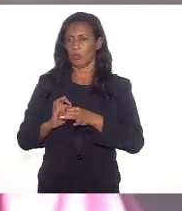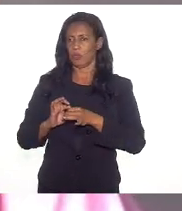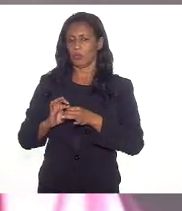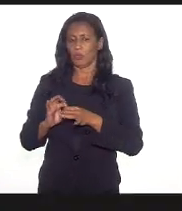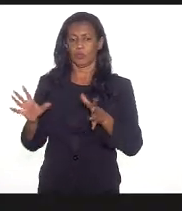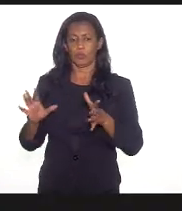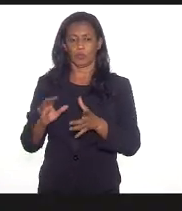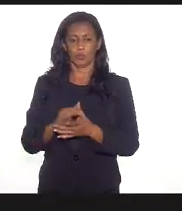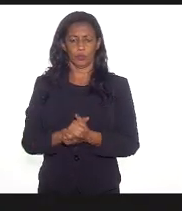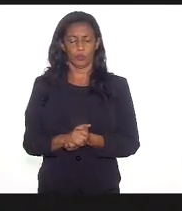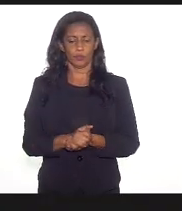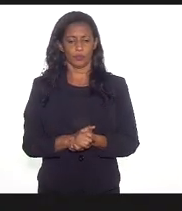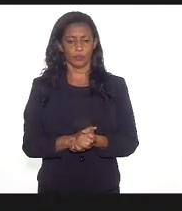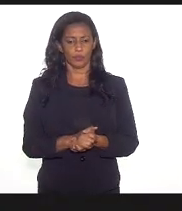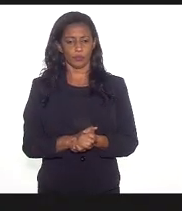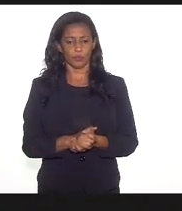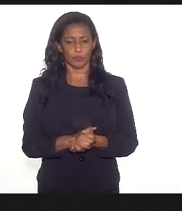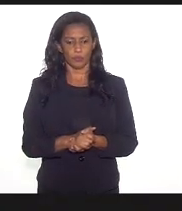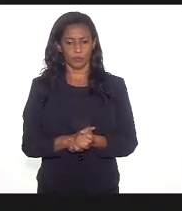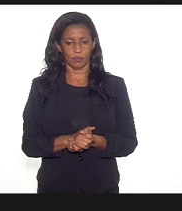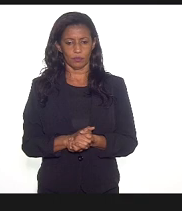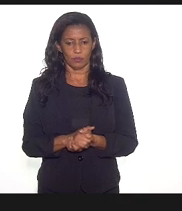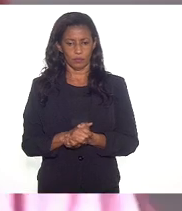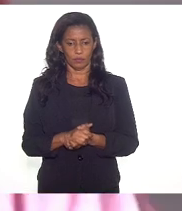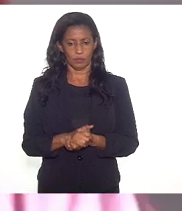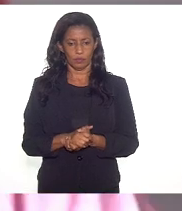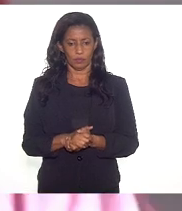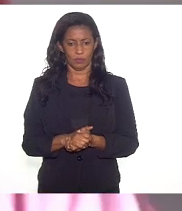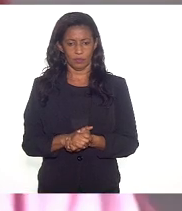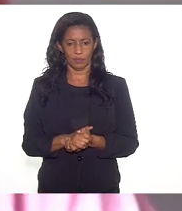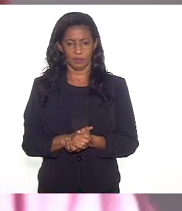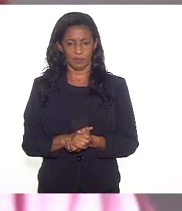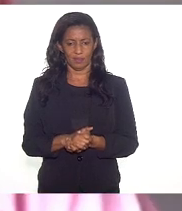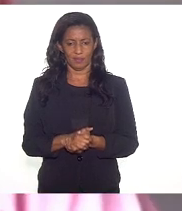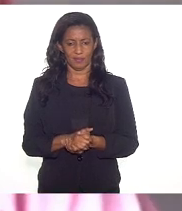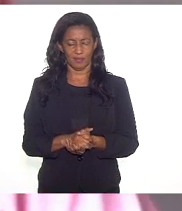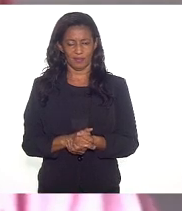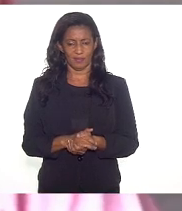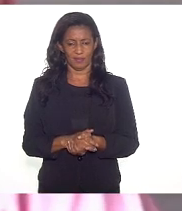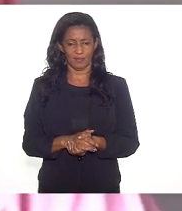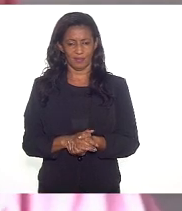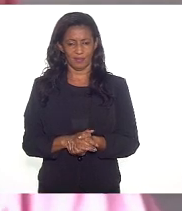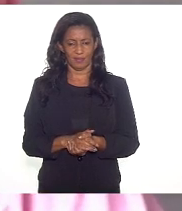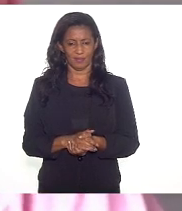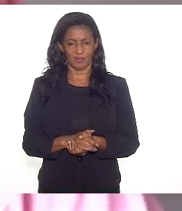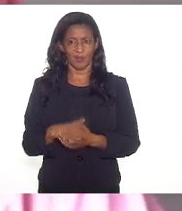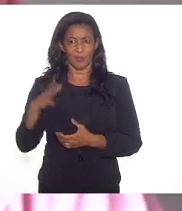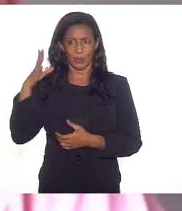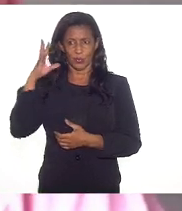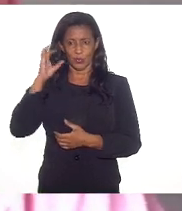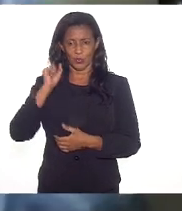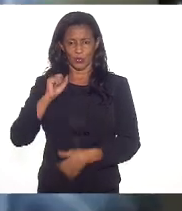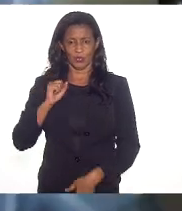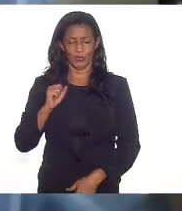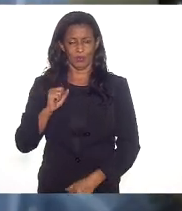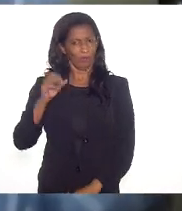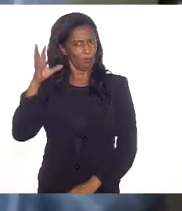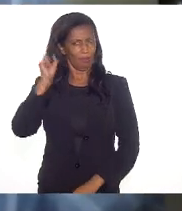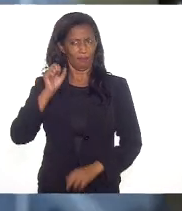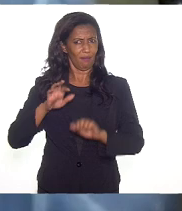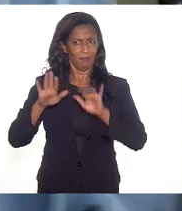políticas, Dani, públicas. Me ouve? Acho que caiu. Me ouve, deputada? Eu estou ouvindo